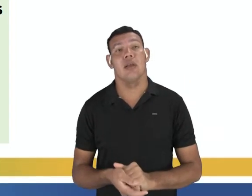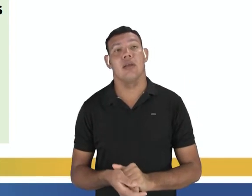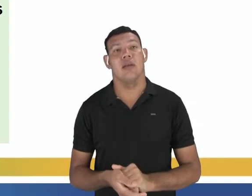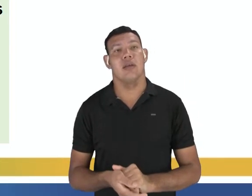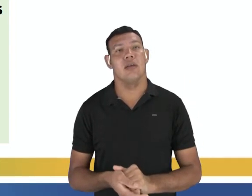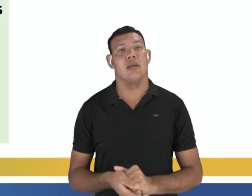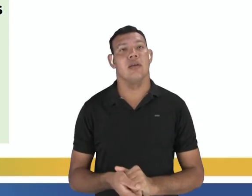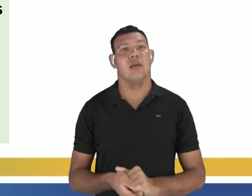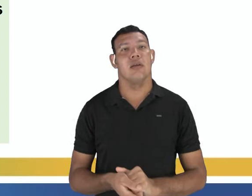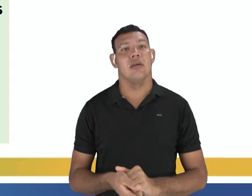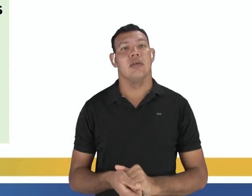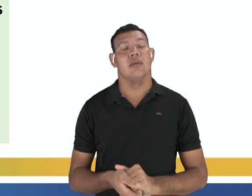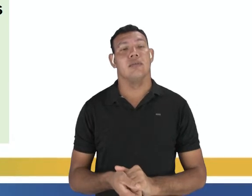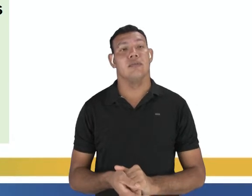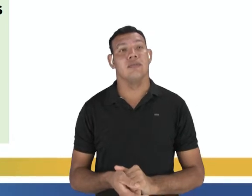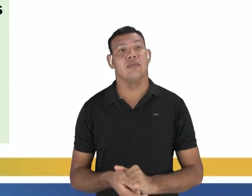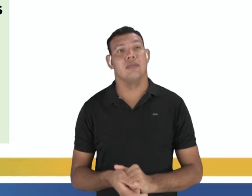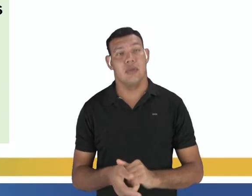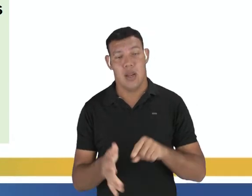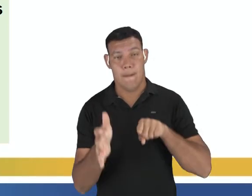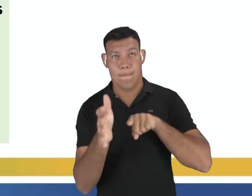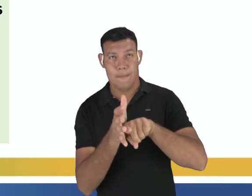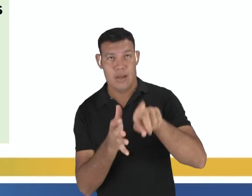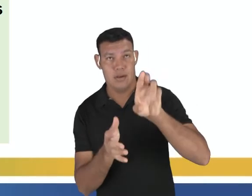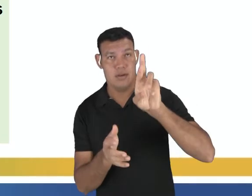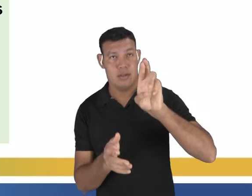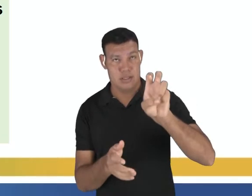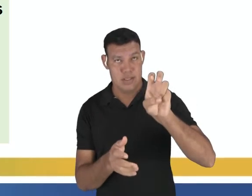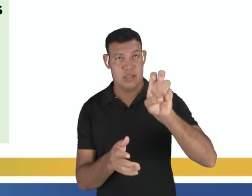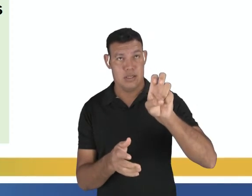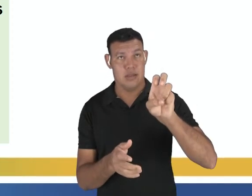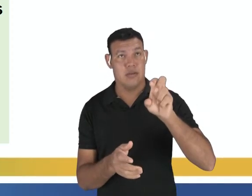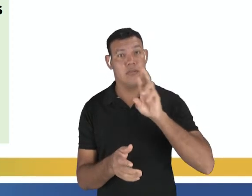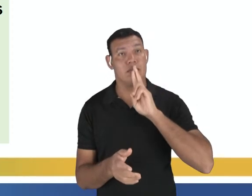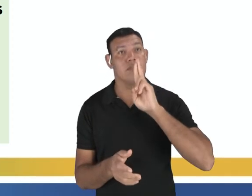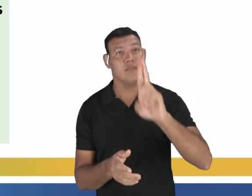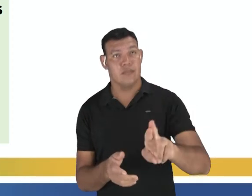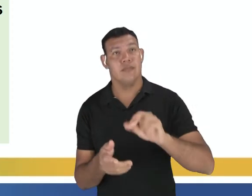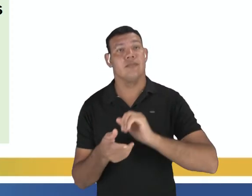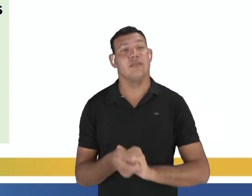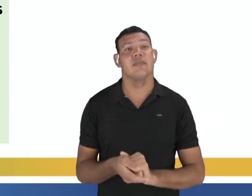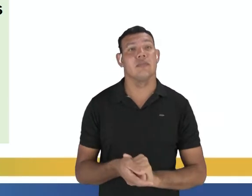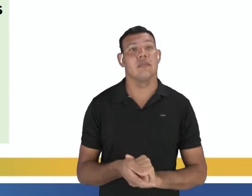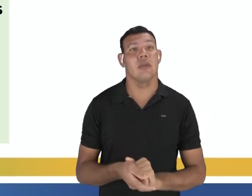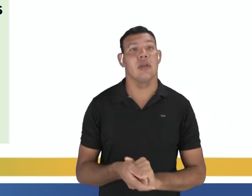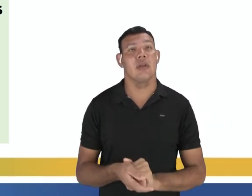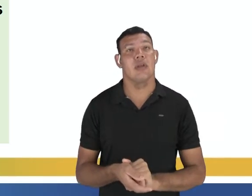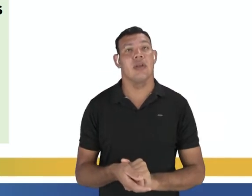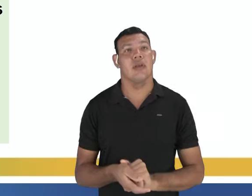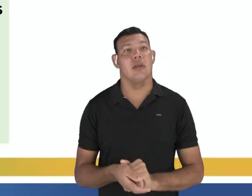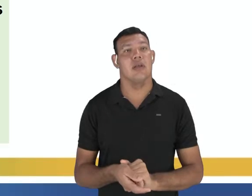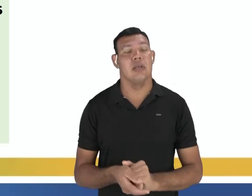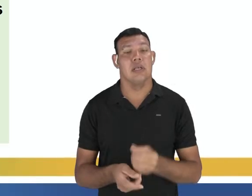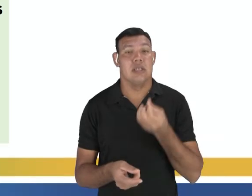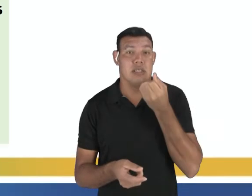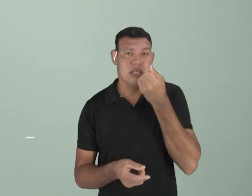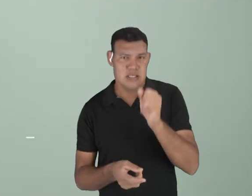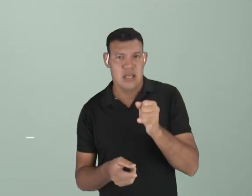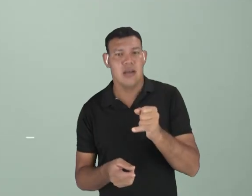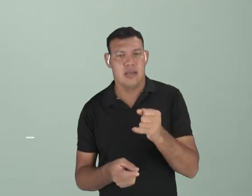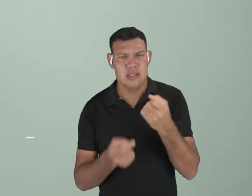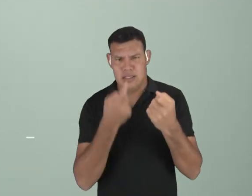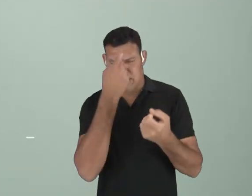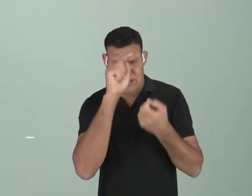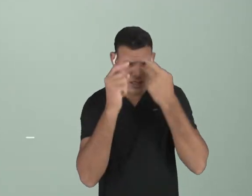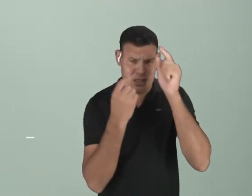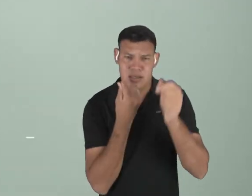5, né? Eu comentei com vocês que todo meio, toda fonte de energia causa impactos no ambiente, tá? Se toda fonte